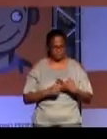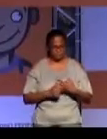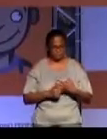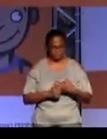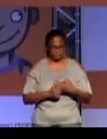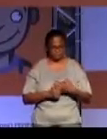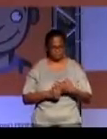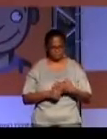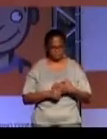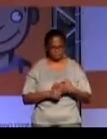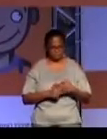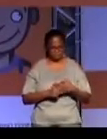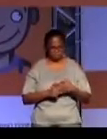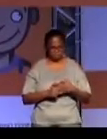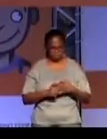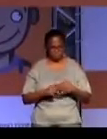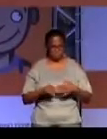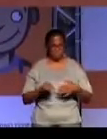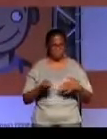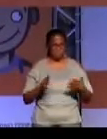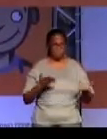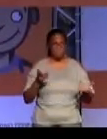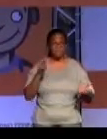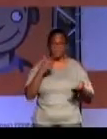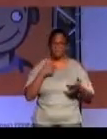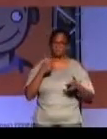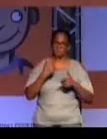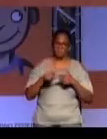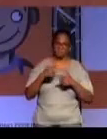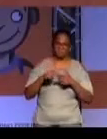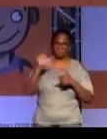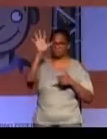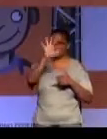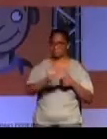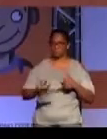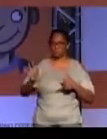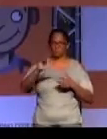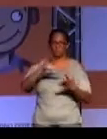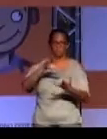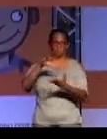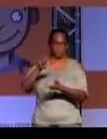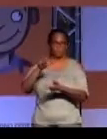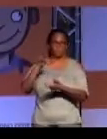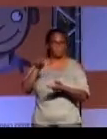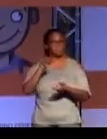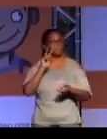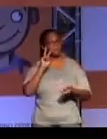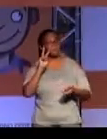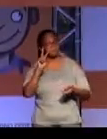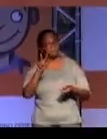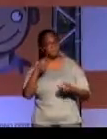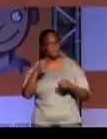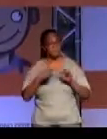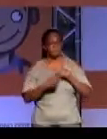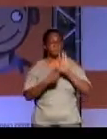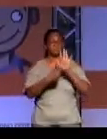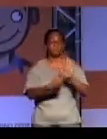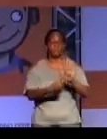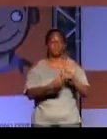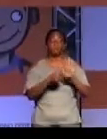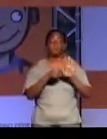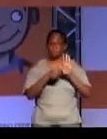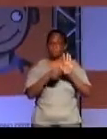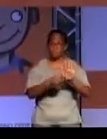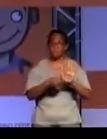Agora, o cenário global, doenças imunopreveníveis, é preciso trazer isso e